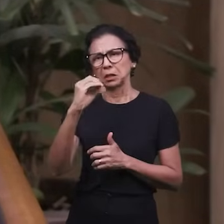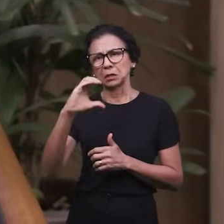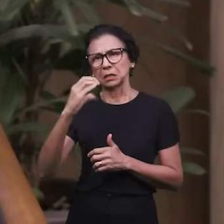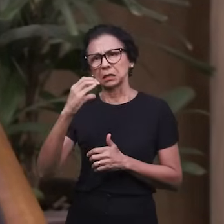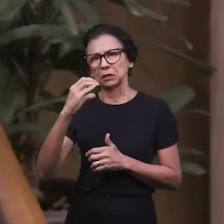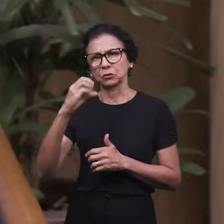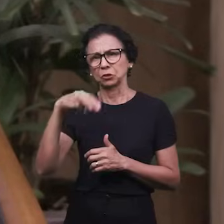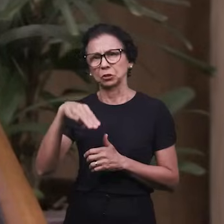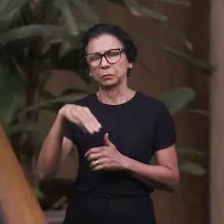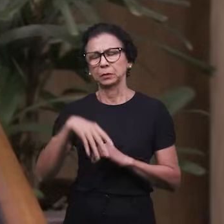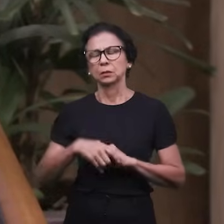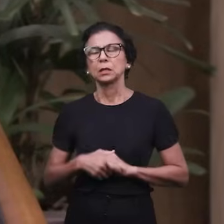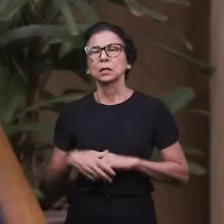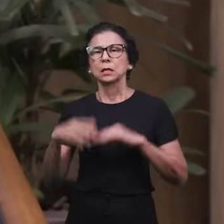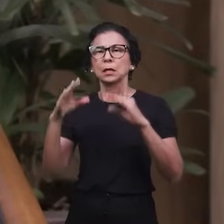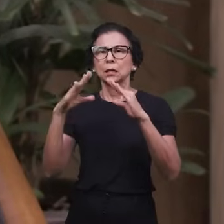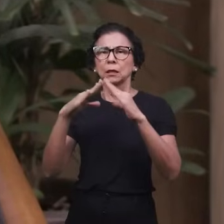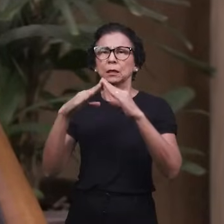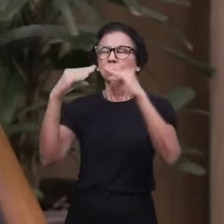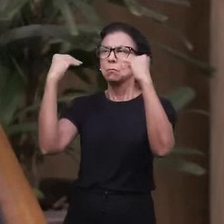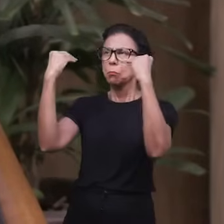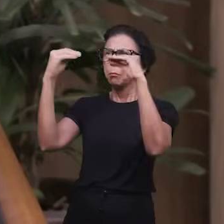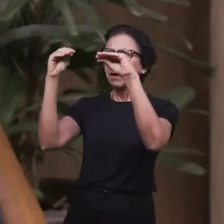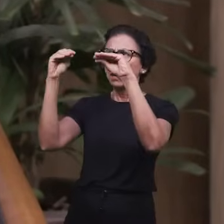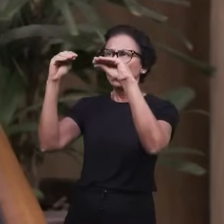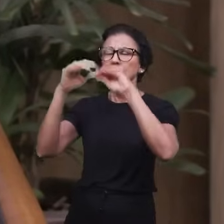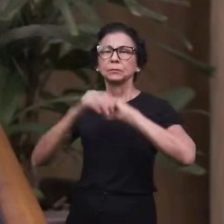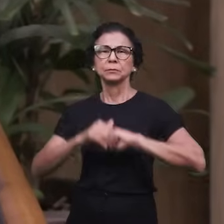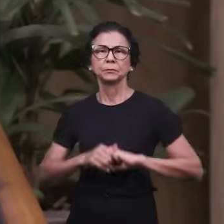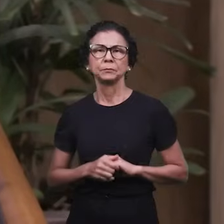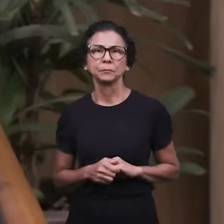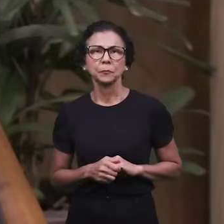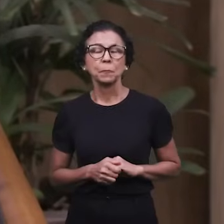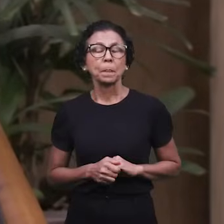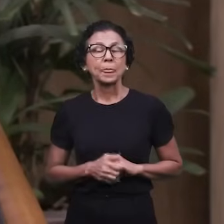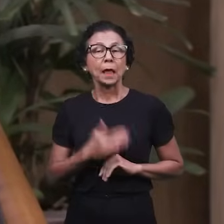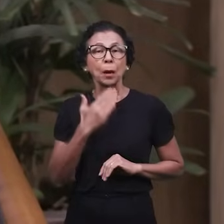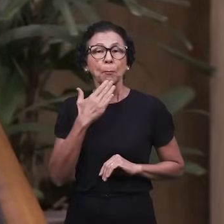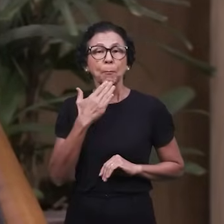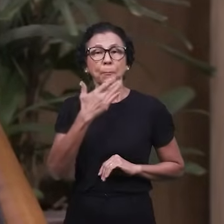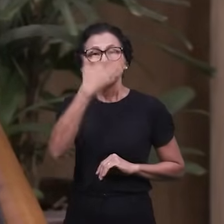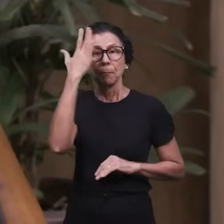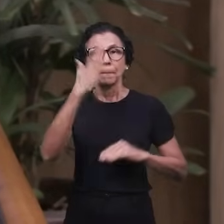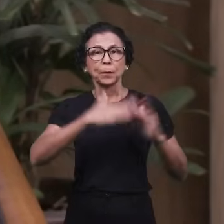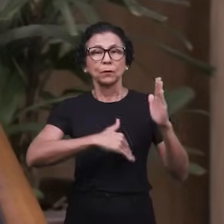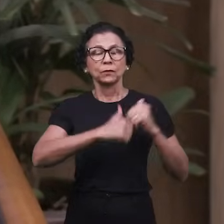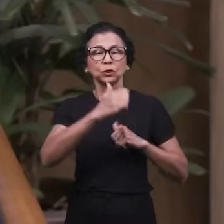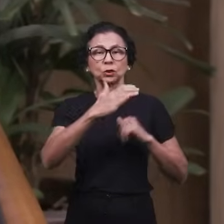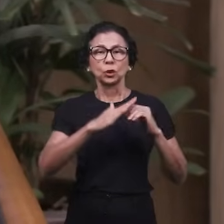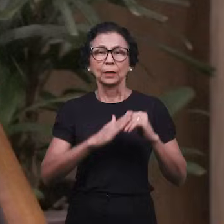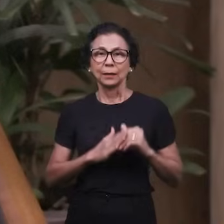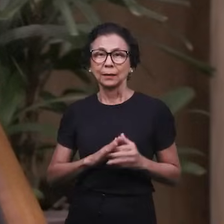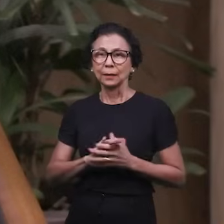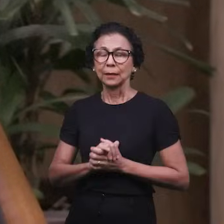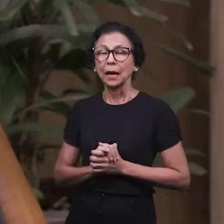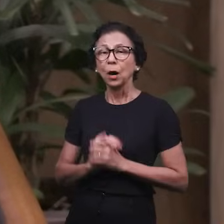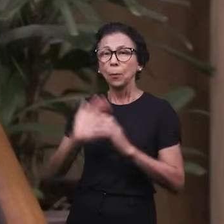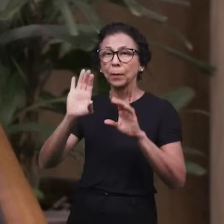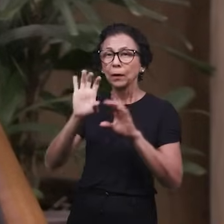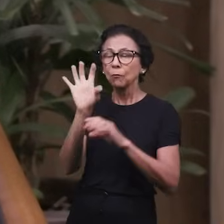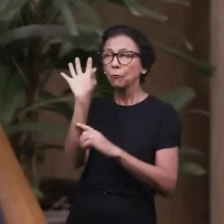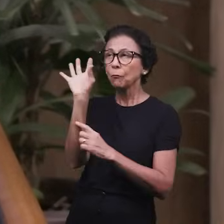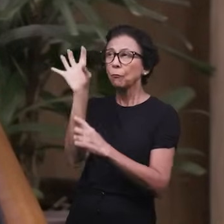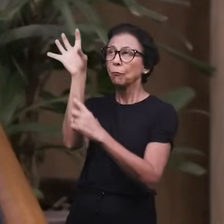centímetros. Você coloca na sua casa, você pede ao instalador para apontar para o satélite D2